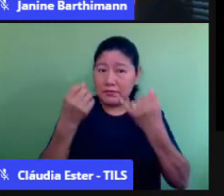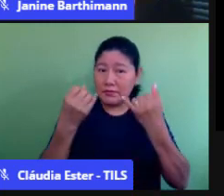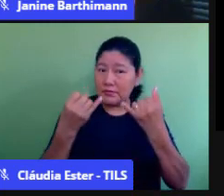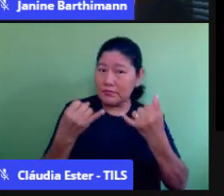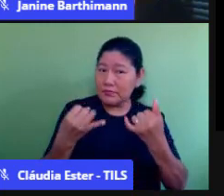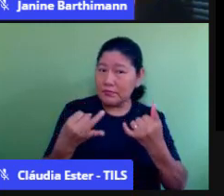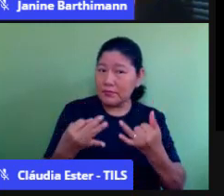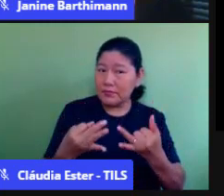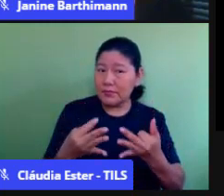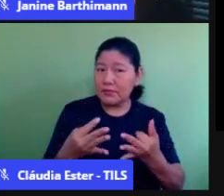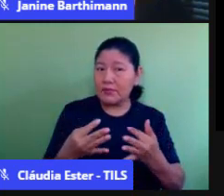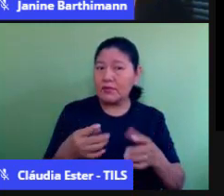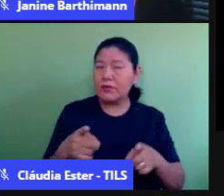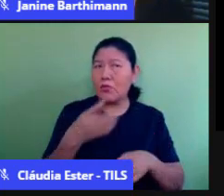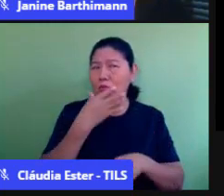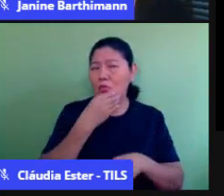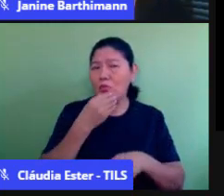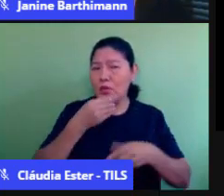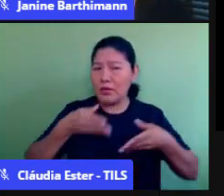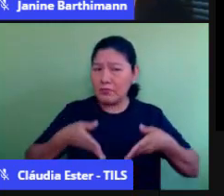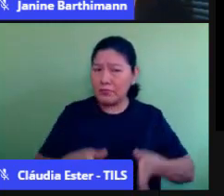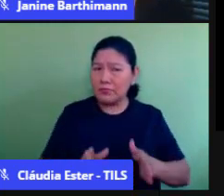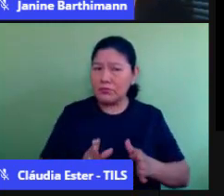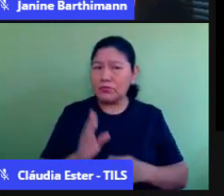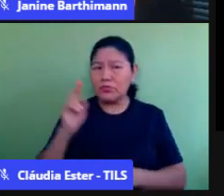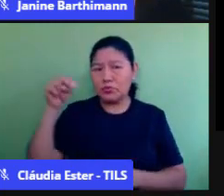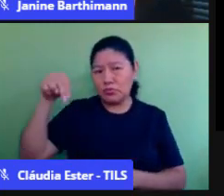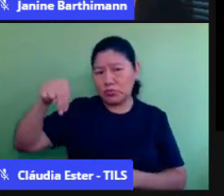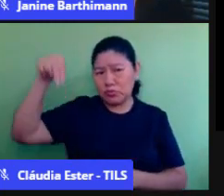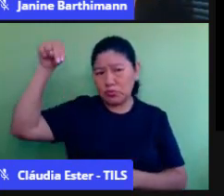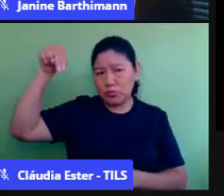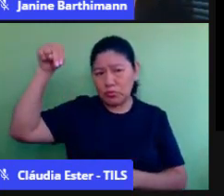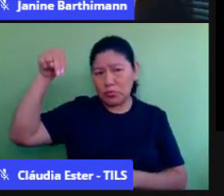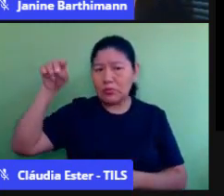também era nordestino, né? Ele era pernambucano,